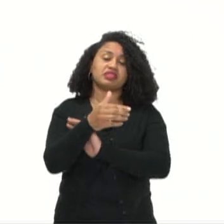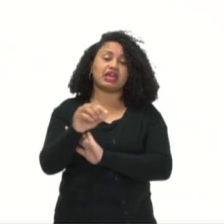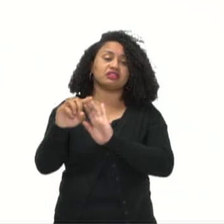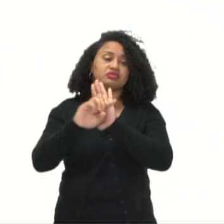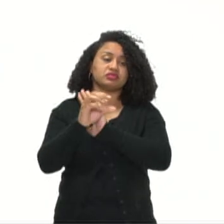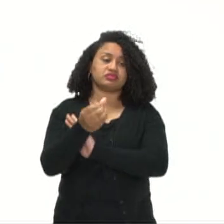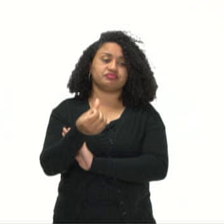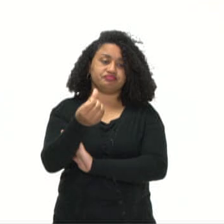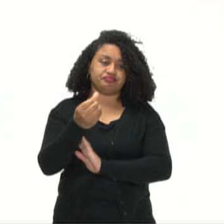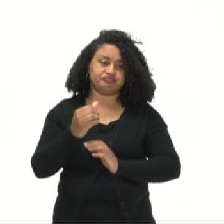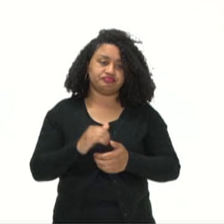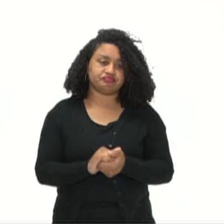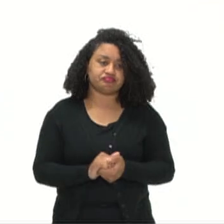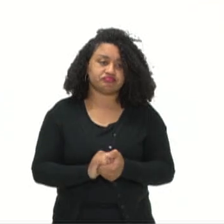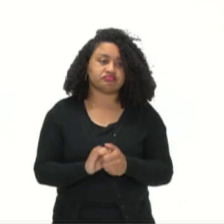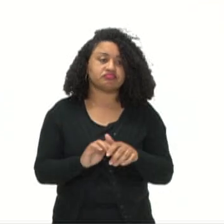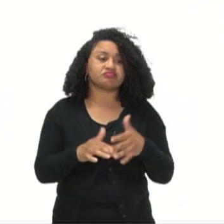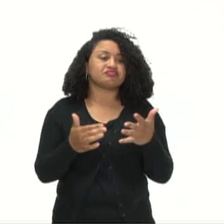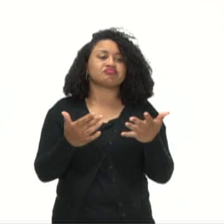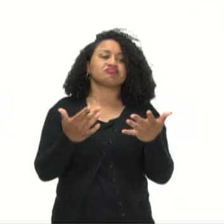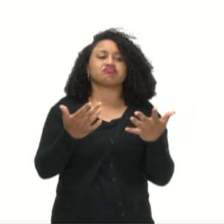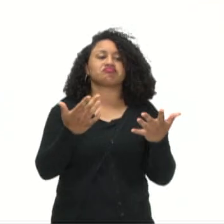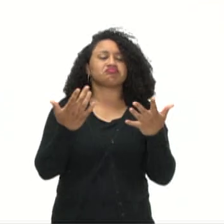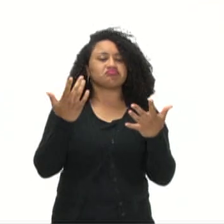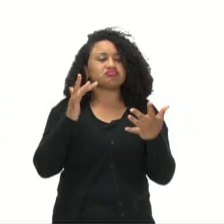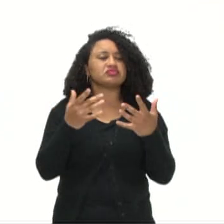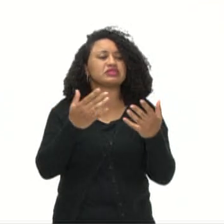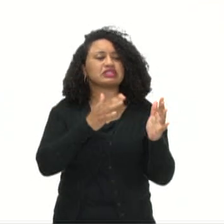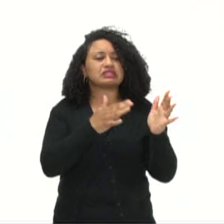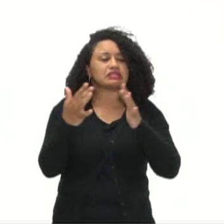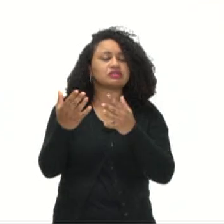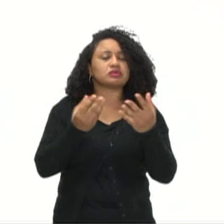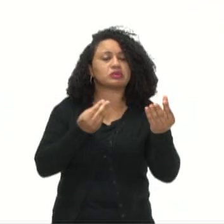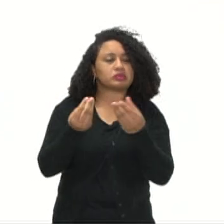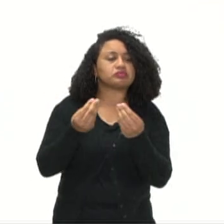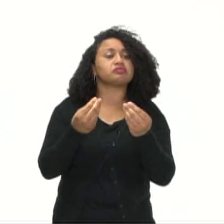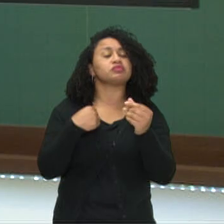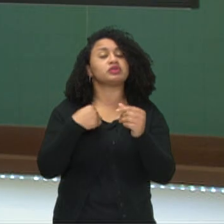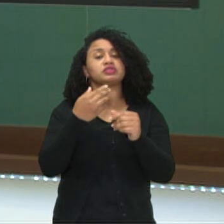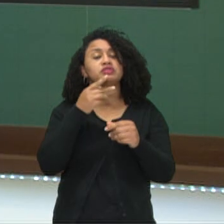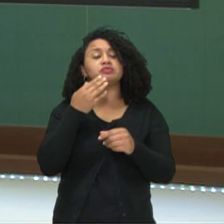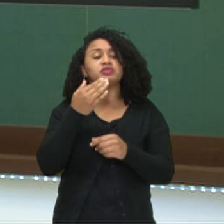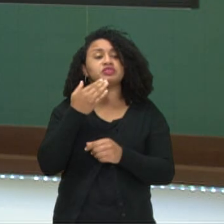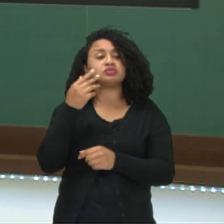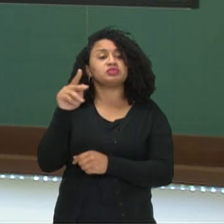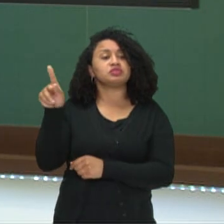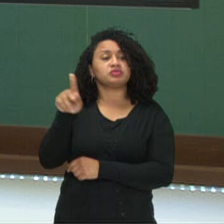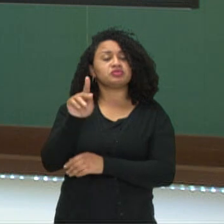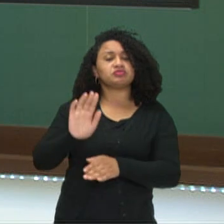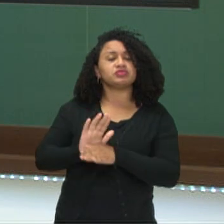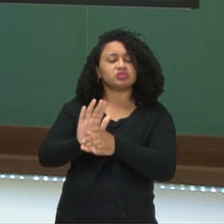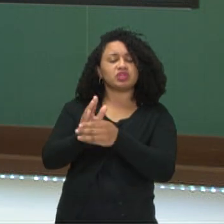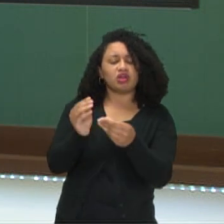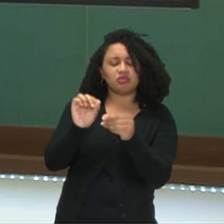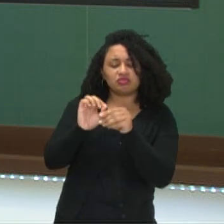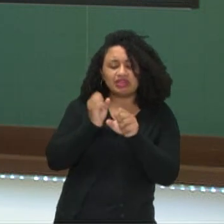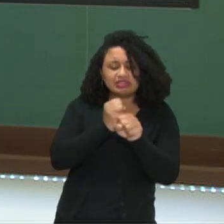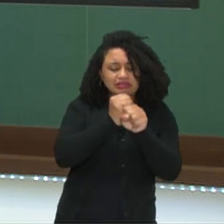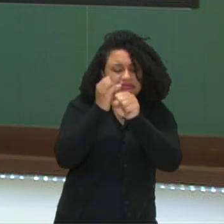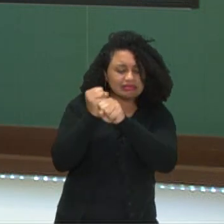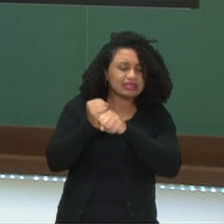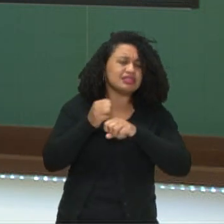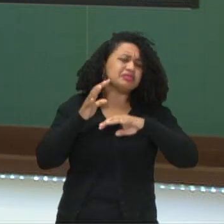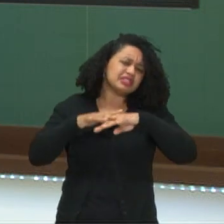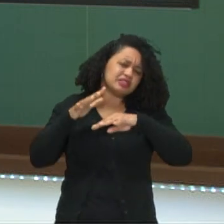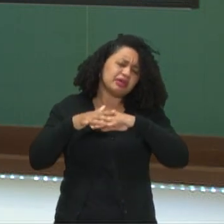tá? Se você não entendeu o desenrolar aqui, tá? Pode pedir para o seu professor te ajudar a fazer essa continha matemática.